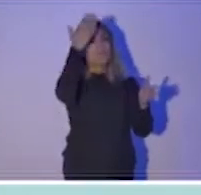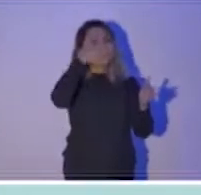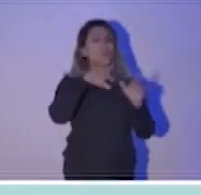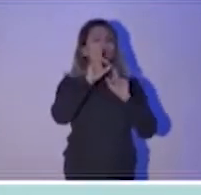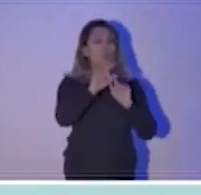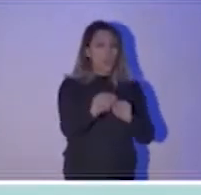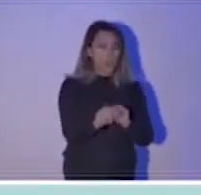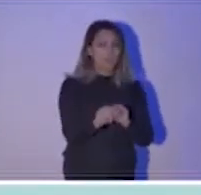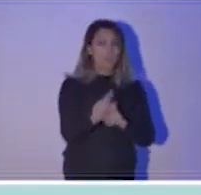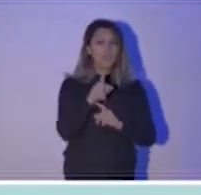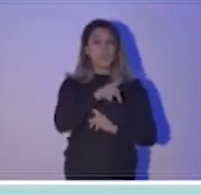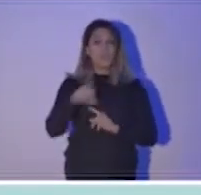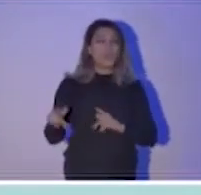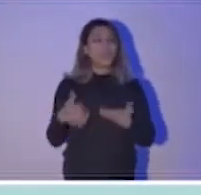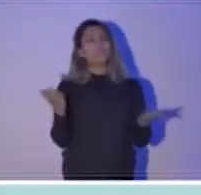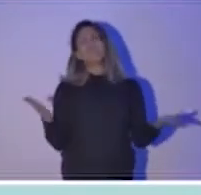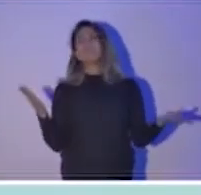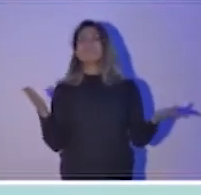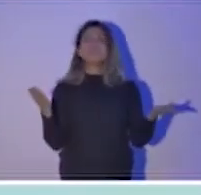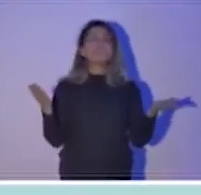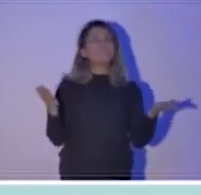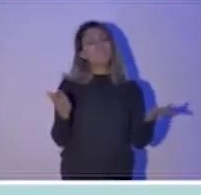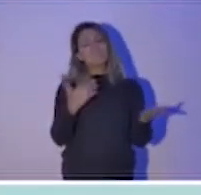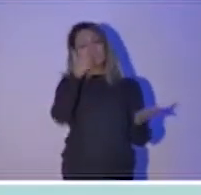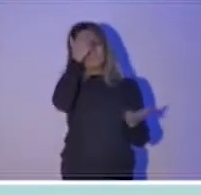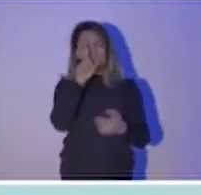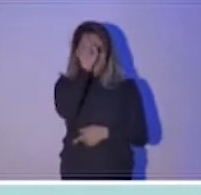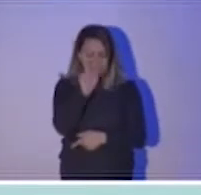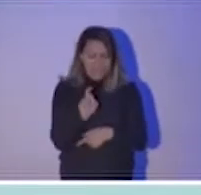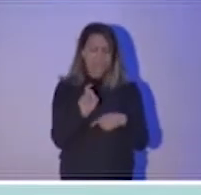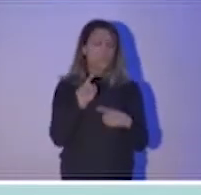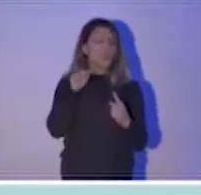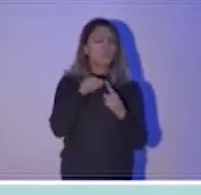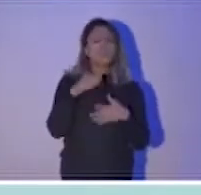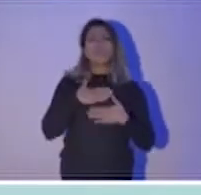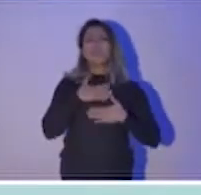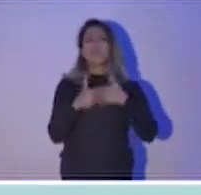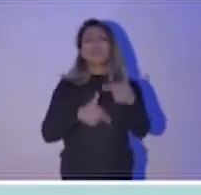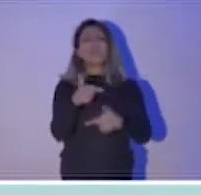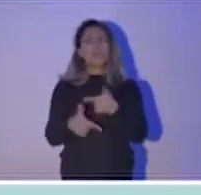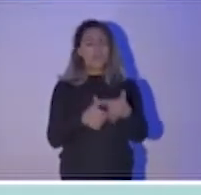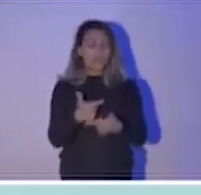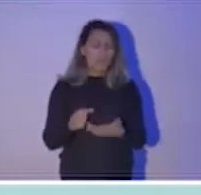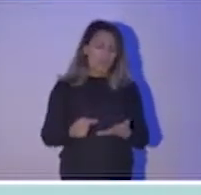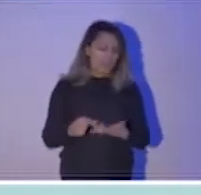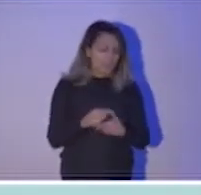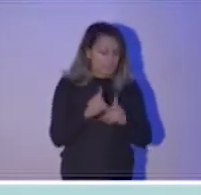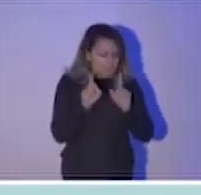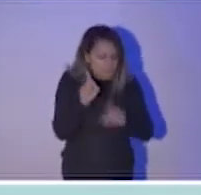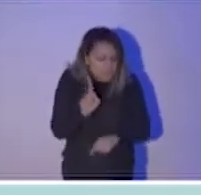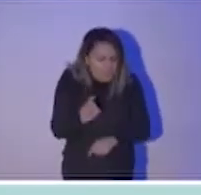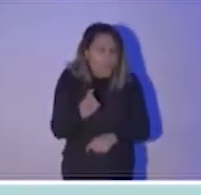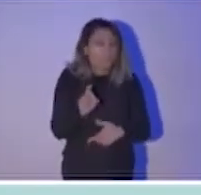qual era o seu projeto. O que eu estou fazendo aqui? Por que eu estou aqui? Nós precisamos ajudar os professores a lembrarem